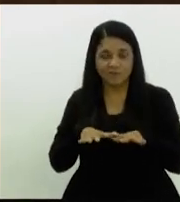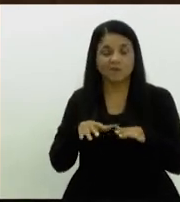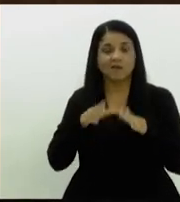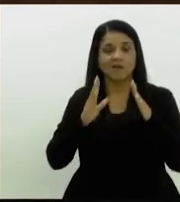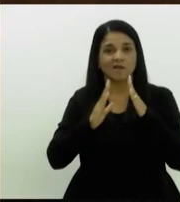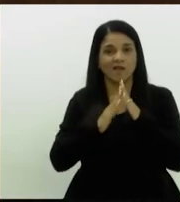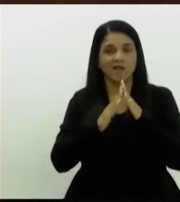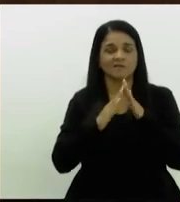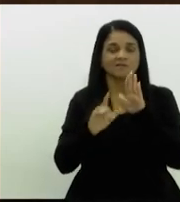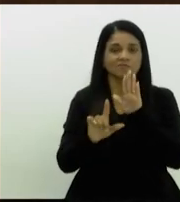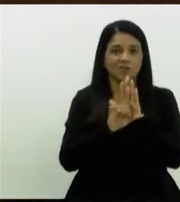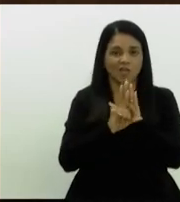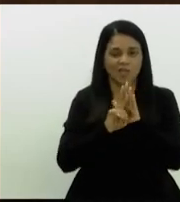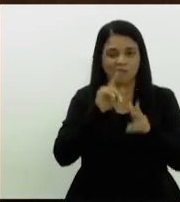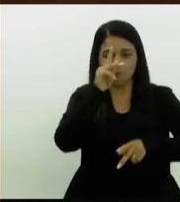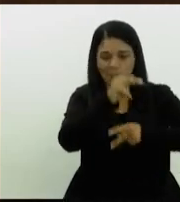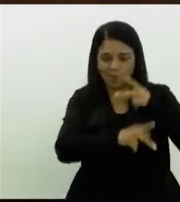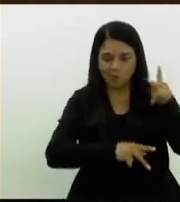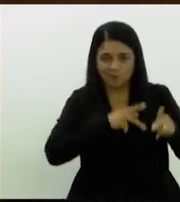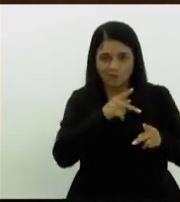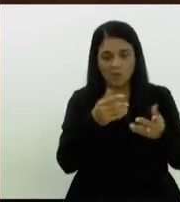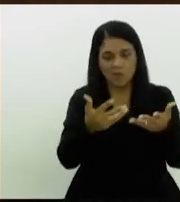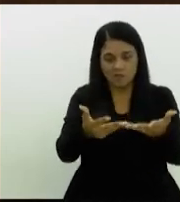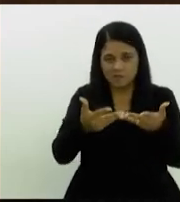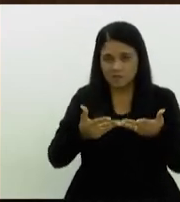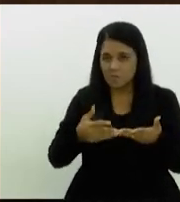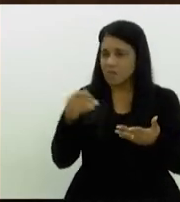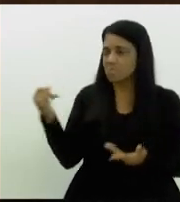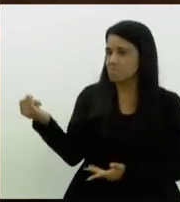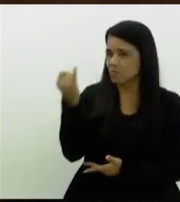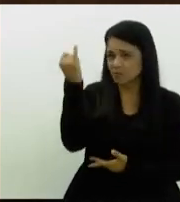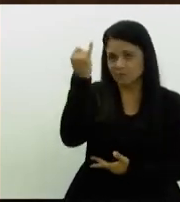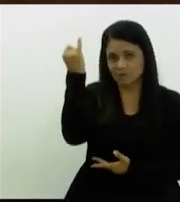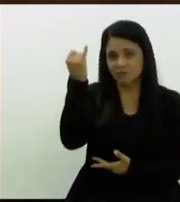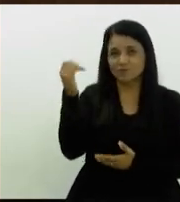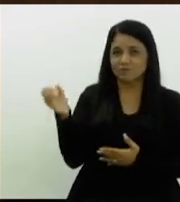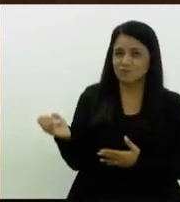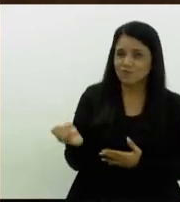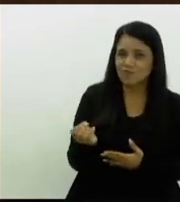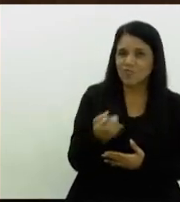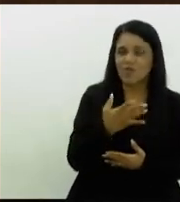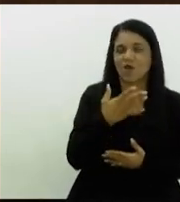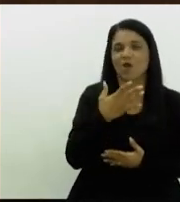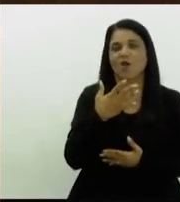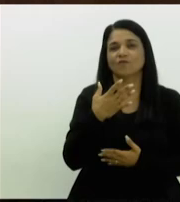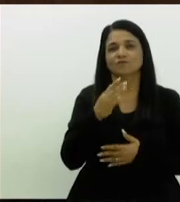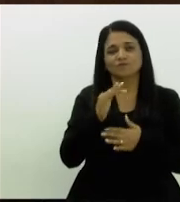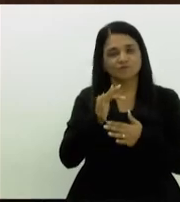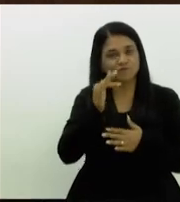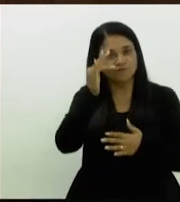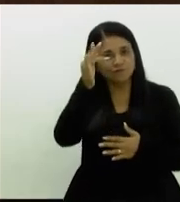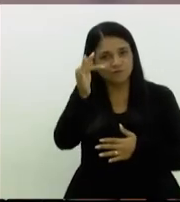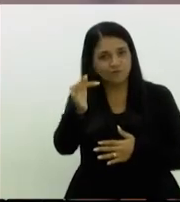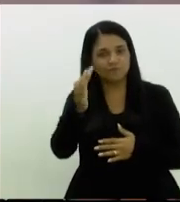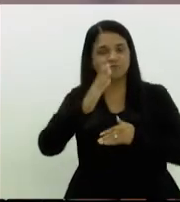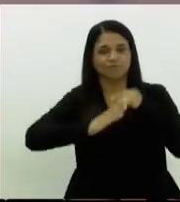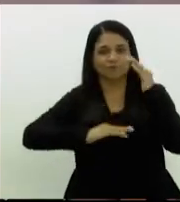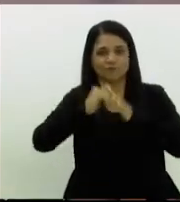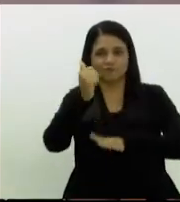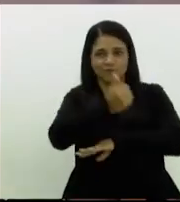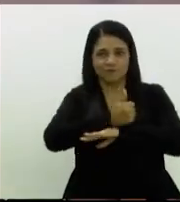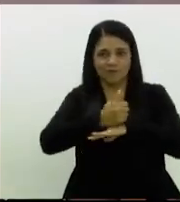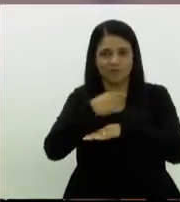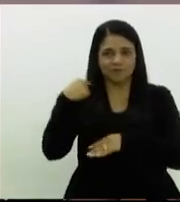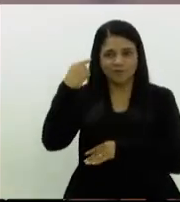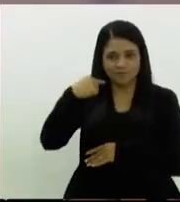é sempre importante a gente estar recebendo o povo, ainda mais os novos e futuros profissionais da advocacia do nosso país.